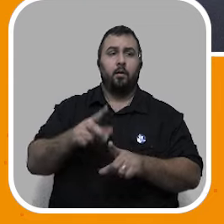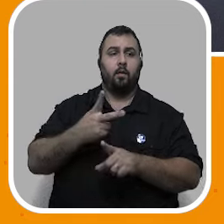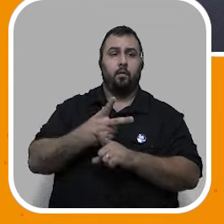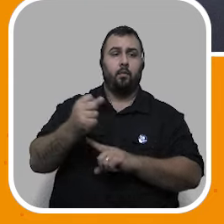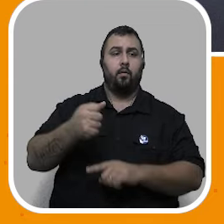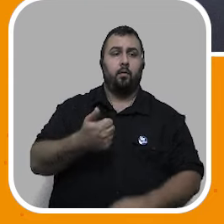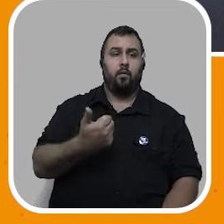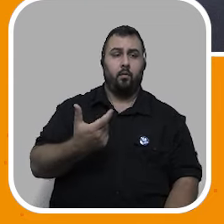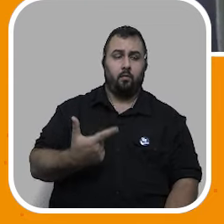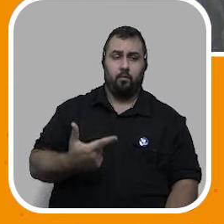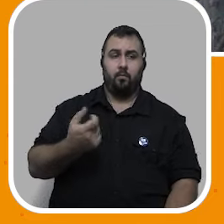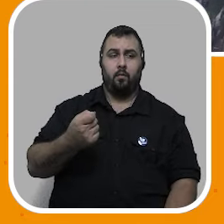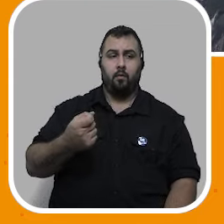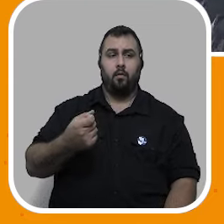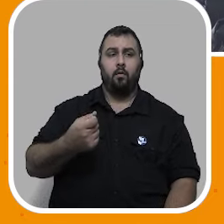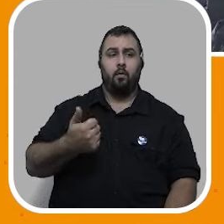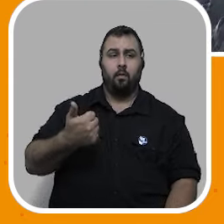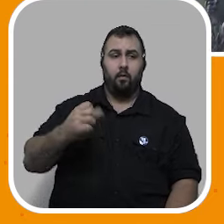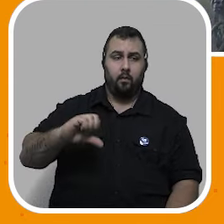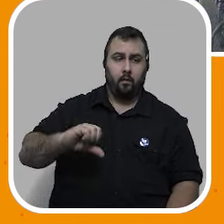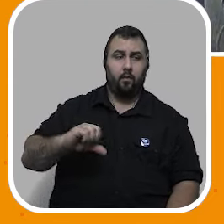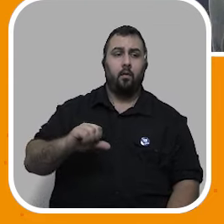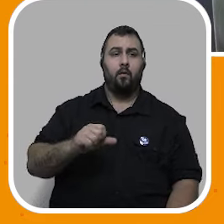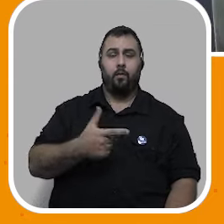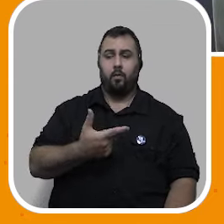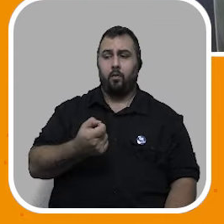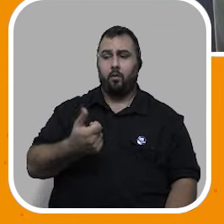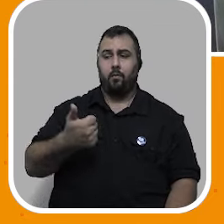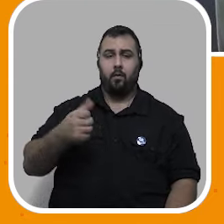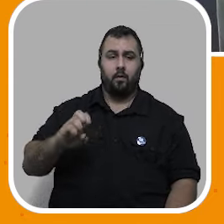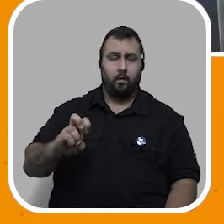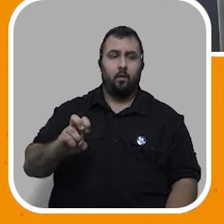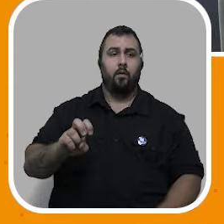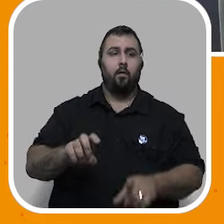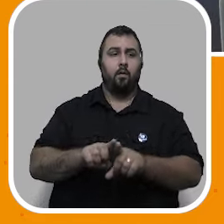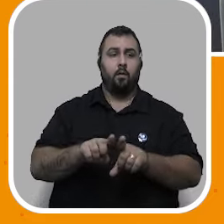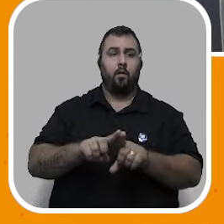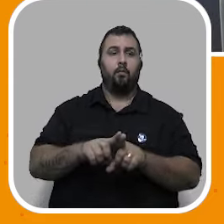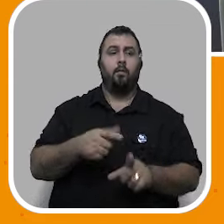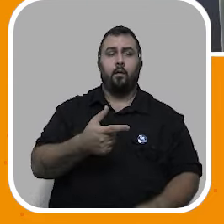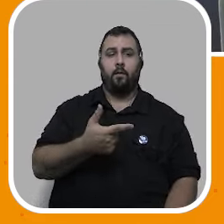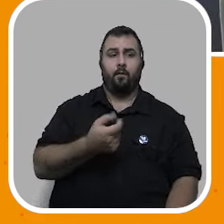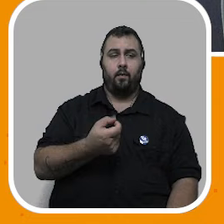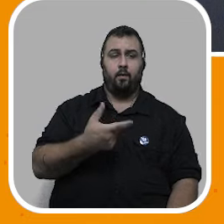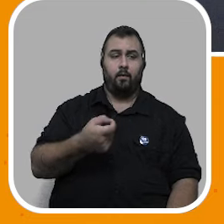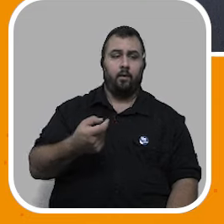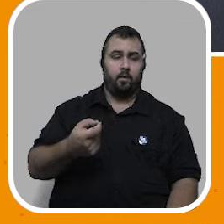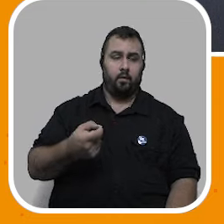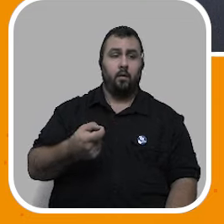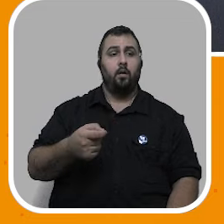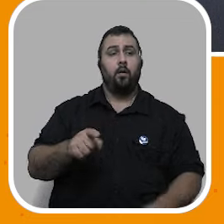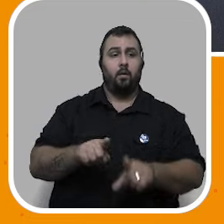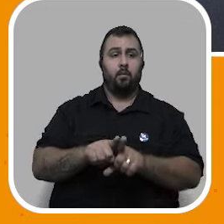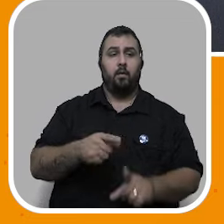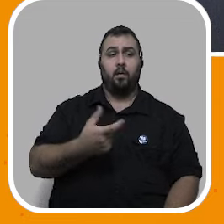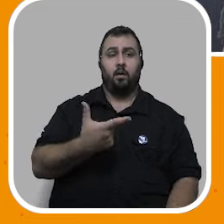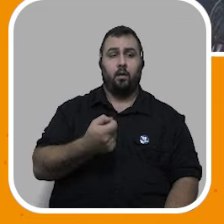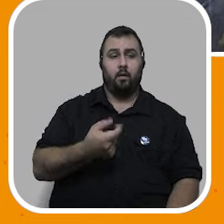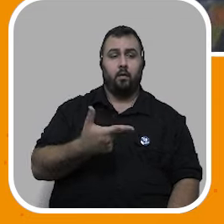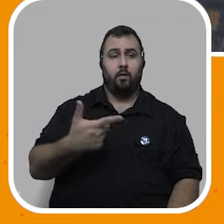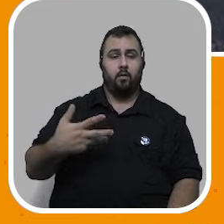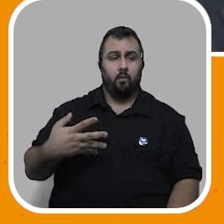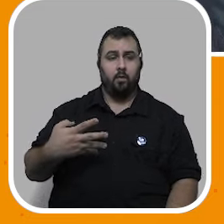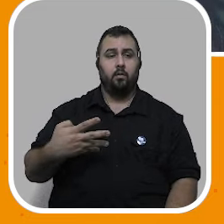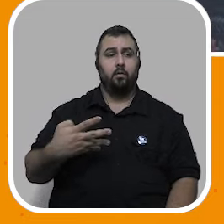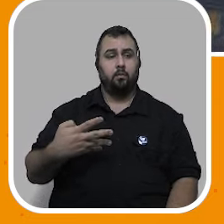2015 e campeão do grupo especial em 2020 e em 2024 e eu gosto